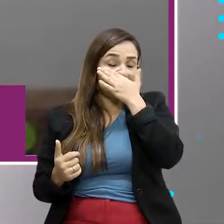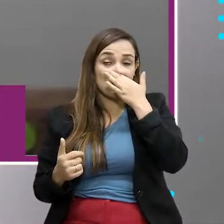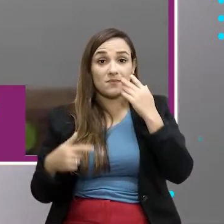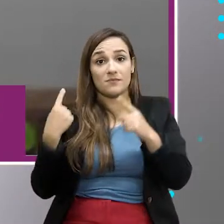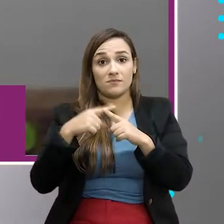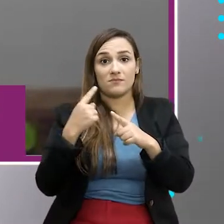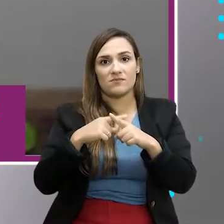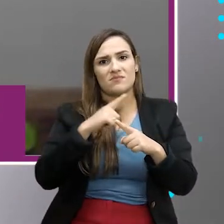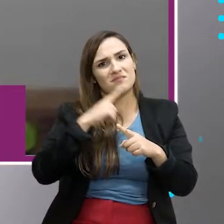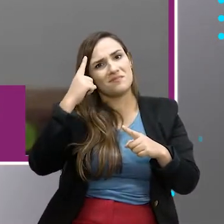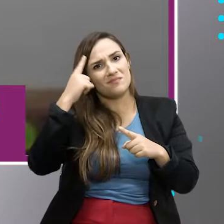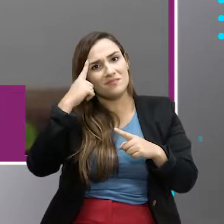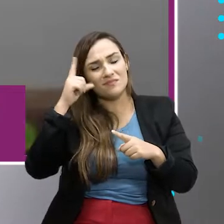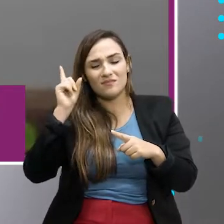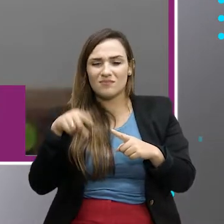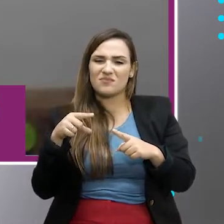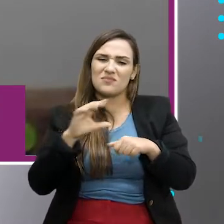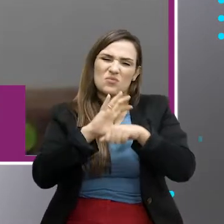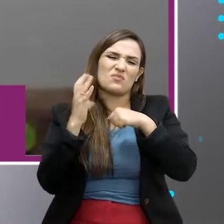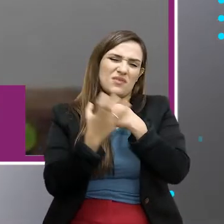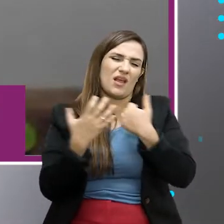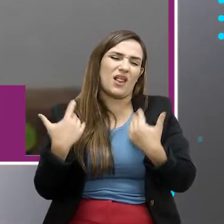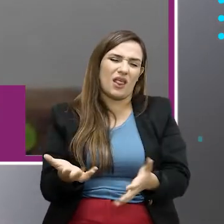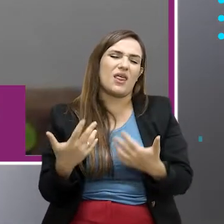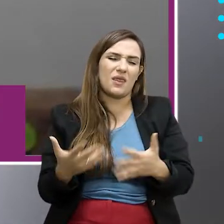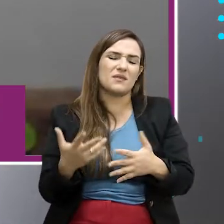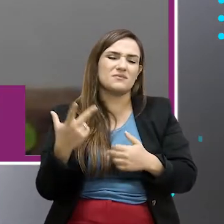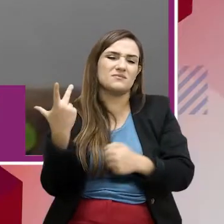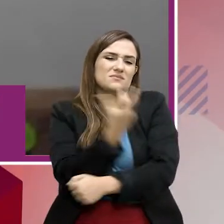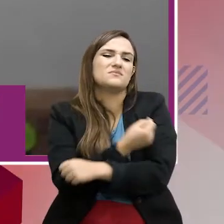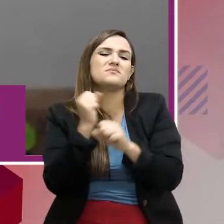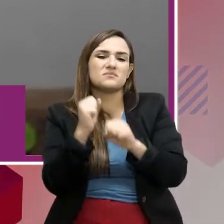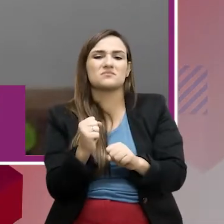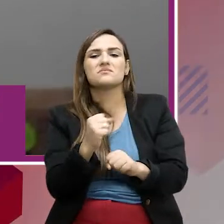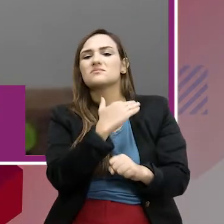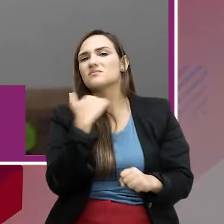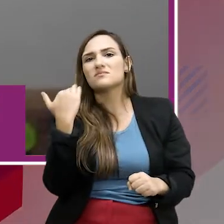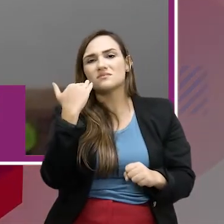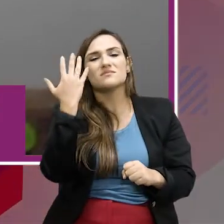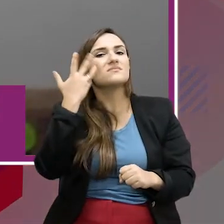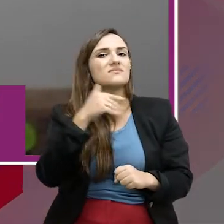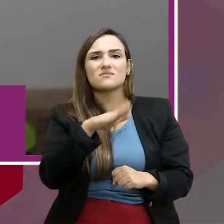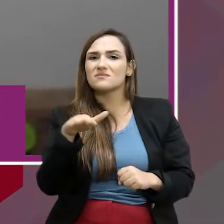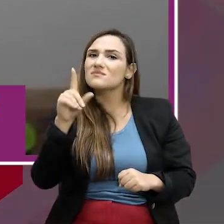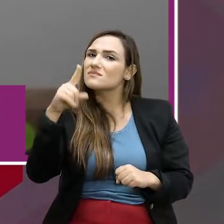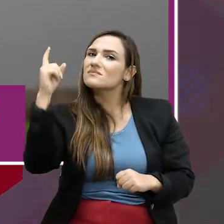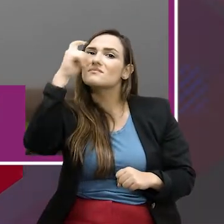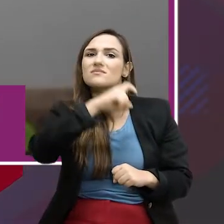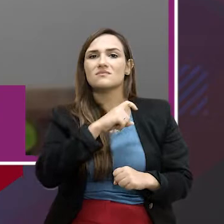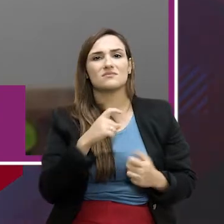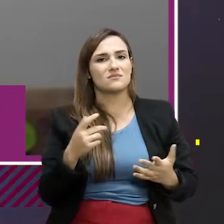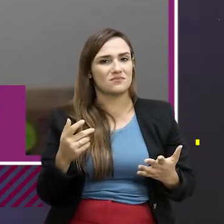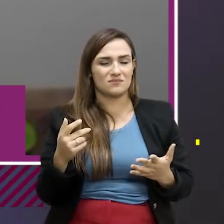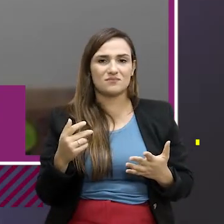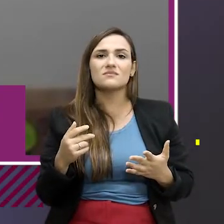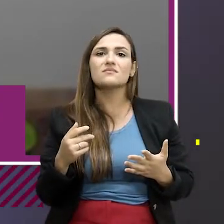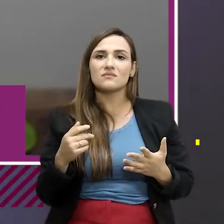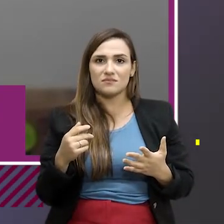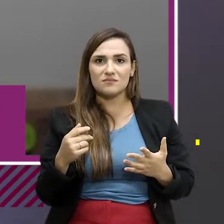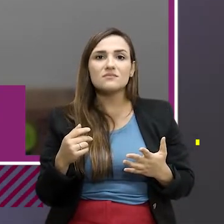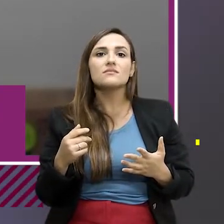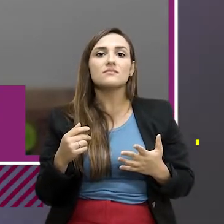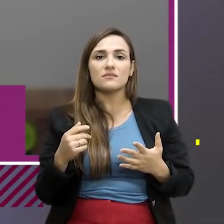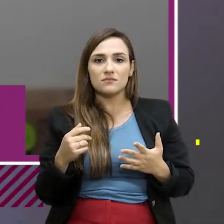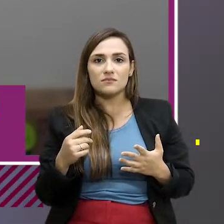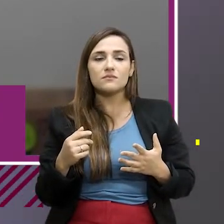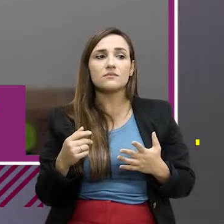da Covid, propagando essa falsa ideia de que a Covid é levinha e que a vacina pode matar a criança, e tudo